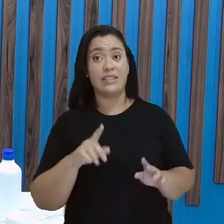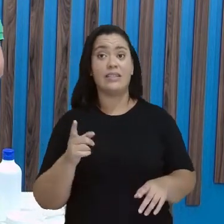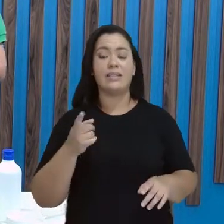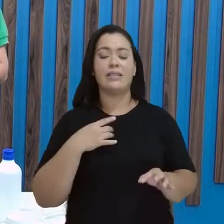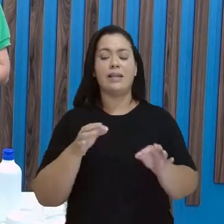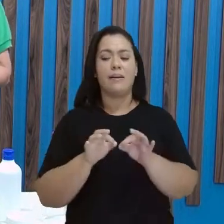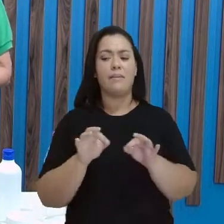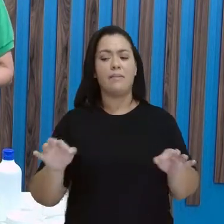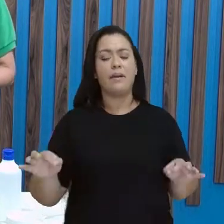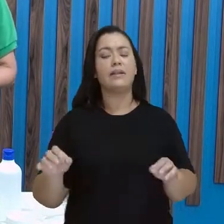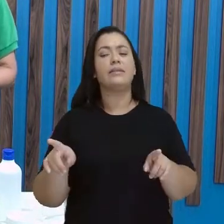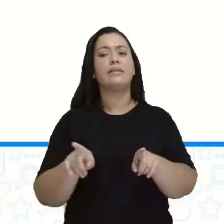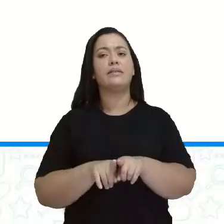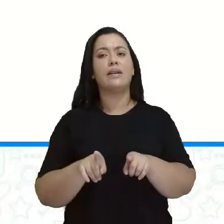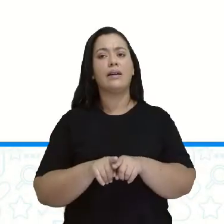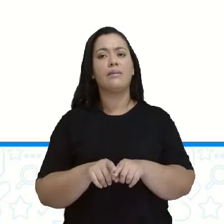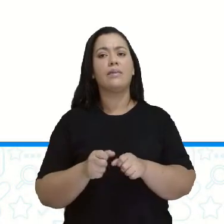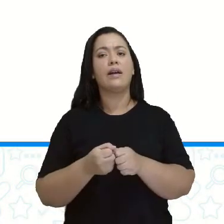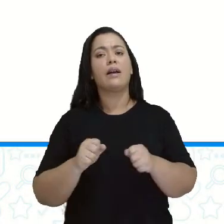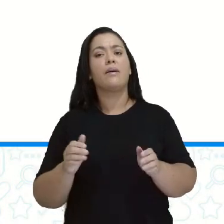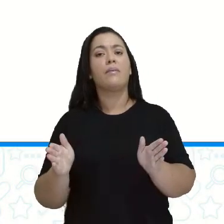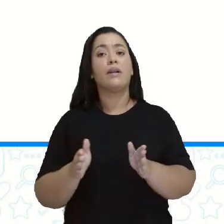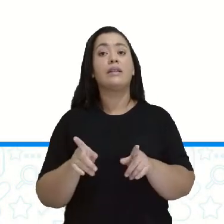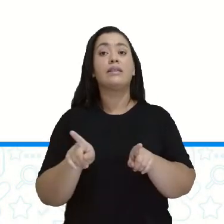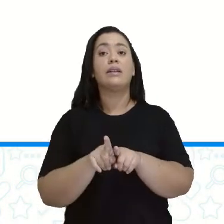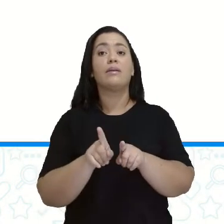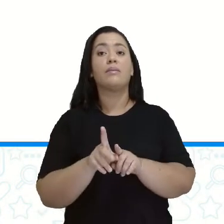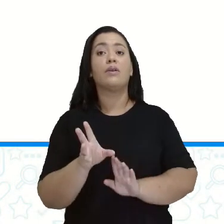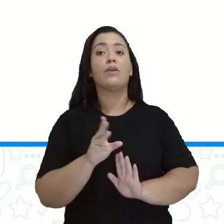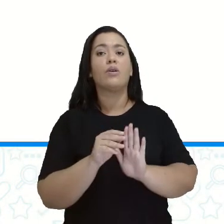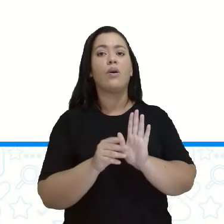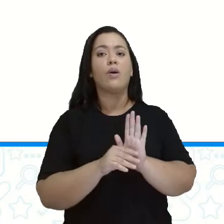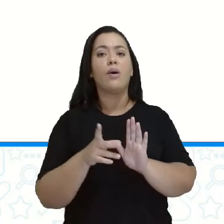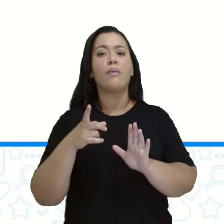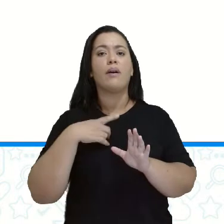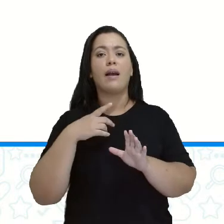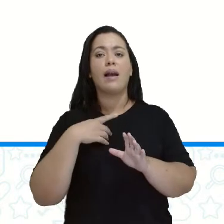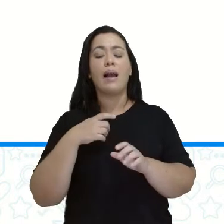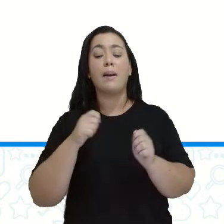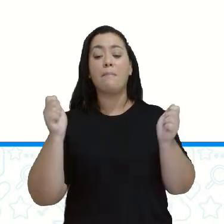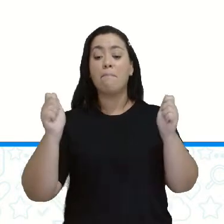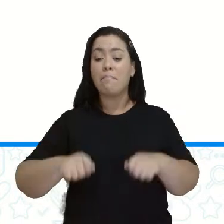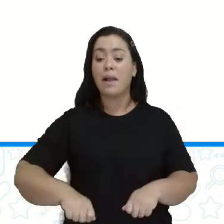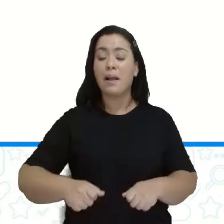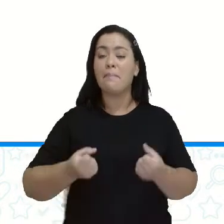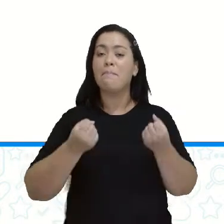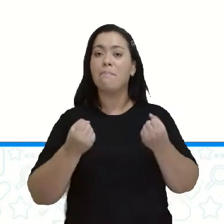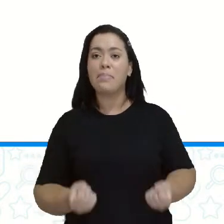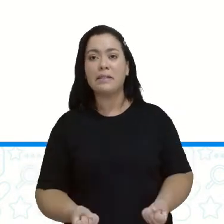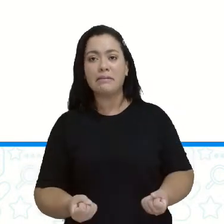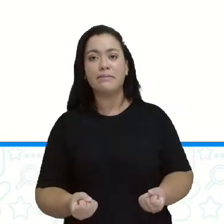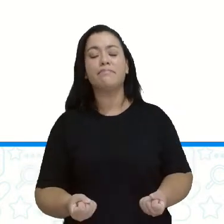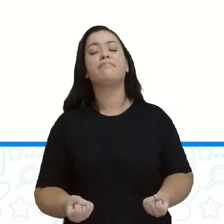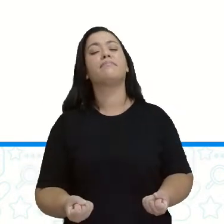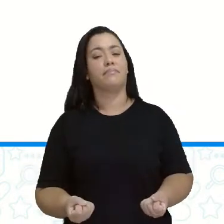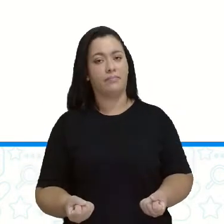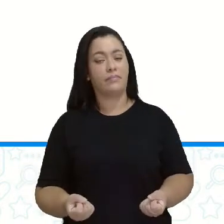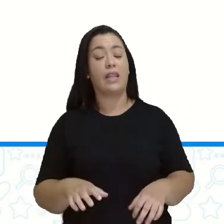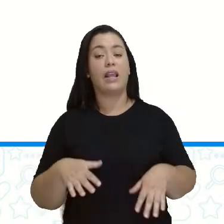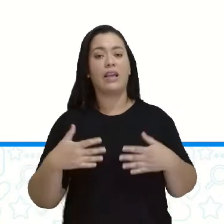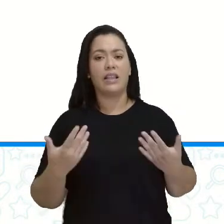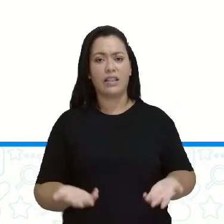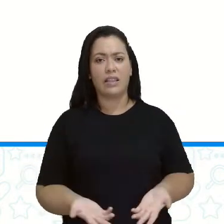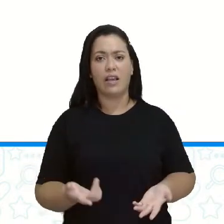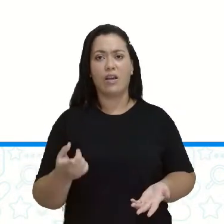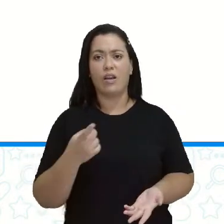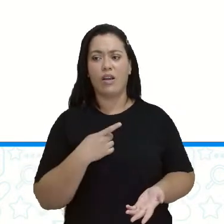medidas e o conteúdo, comprimento, capacidade e massa. Para isso,